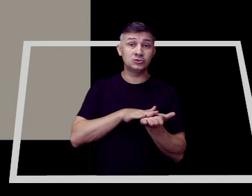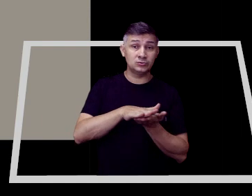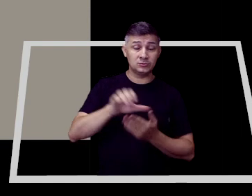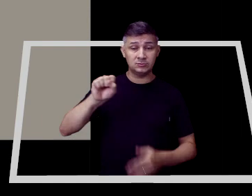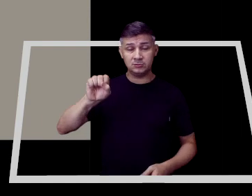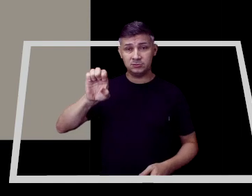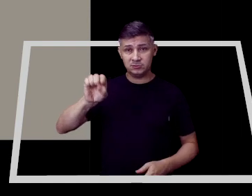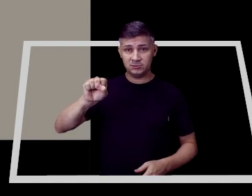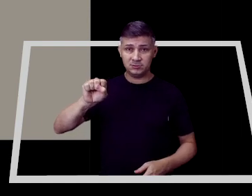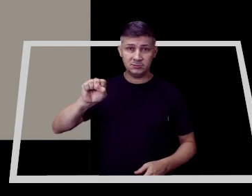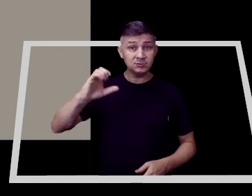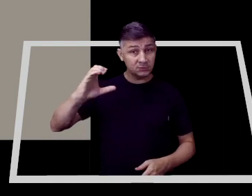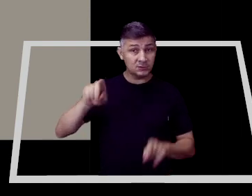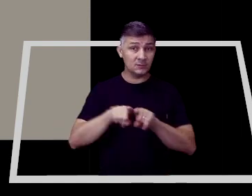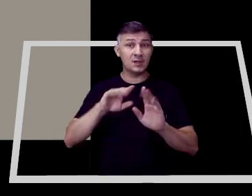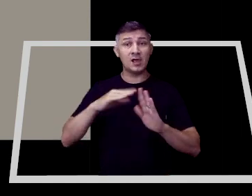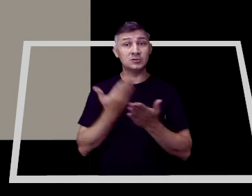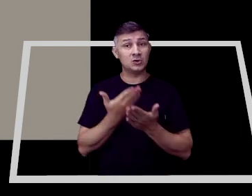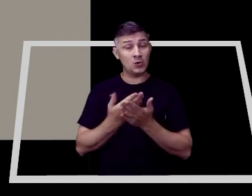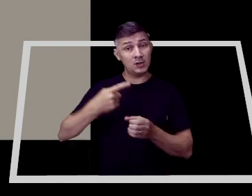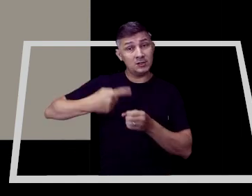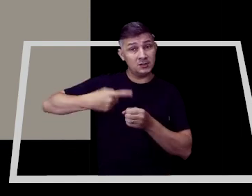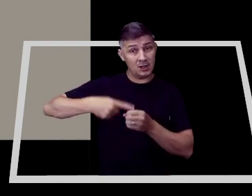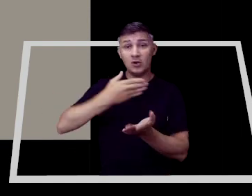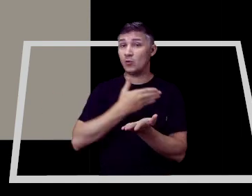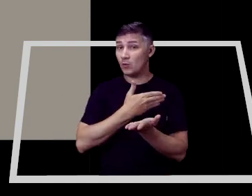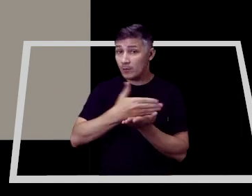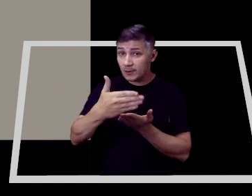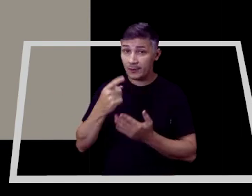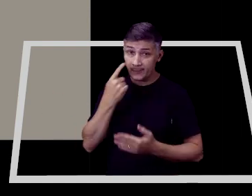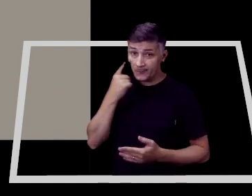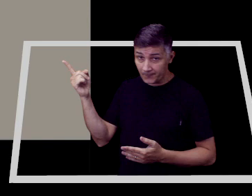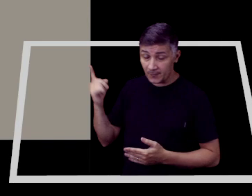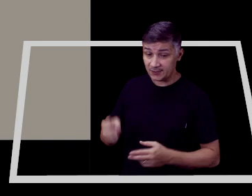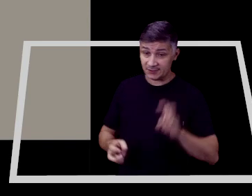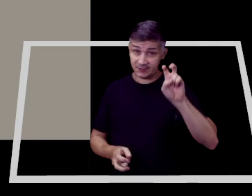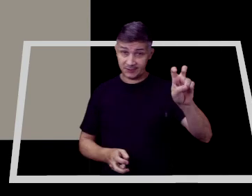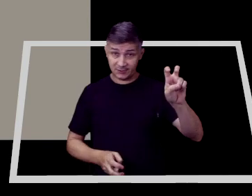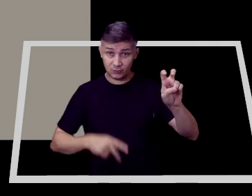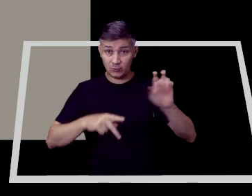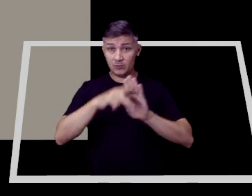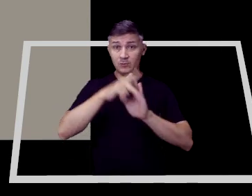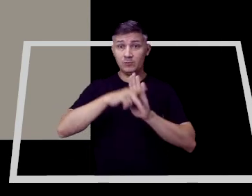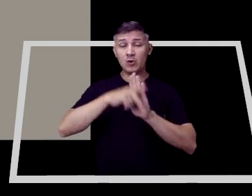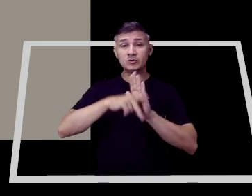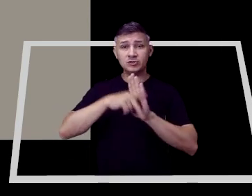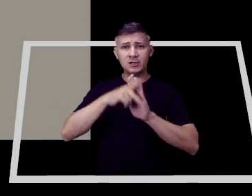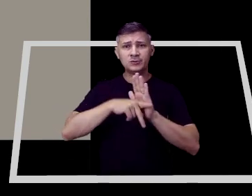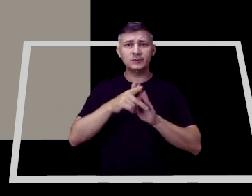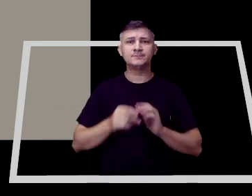pela editora do SESC e da Escola da Cidade. Então, a gente vai começar esses 5